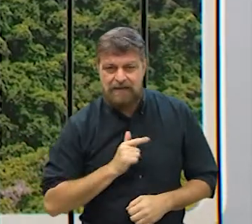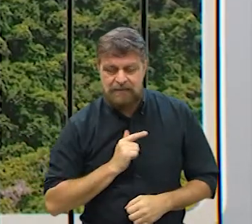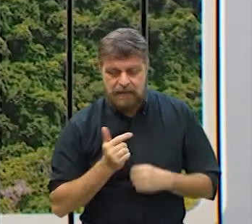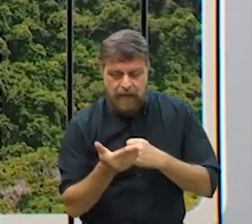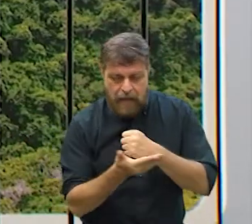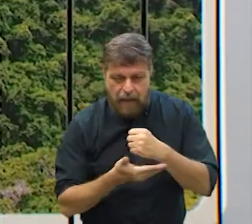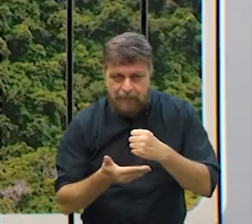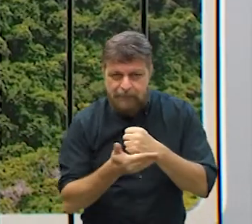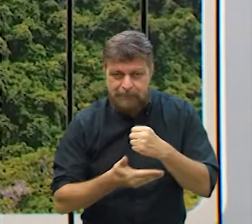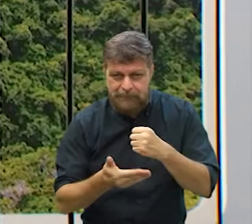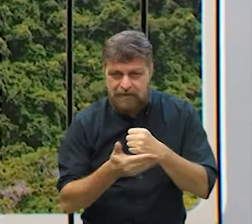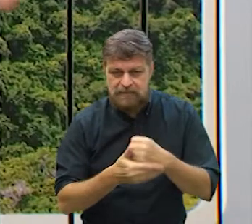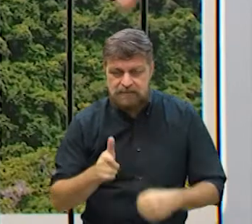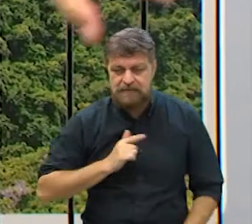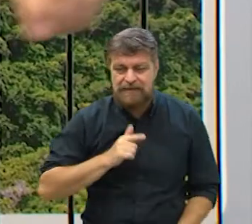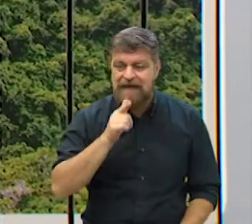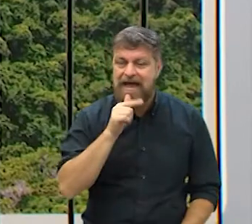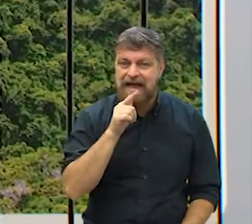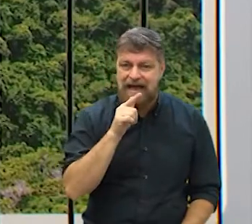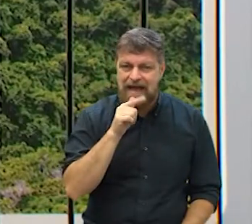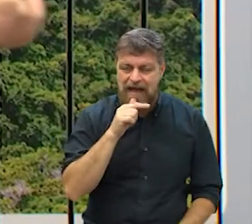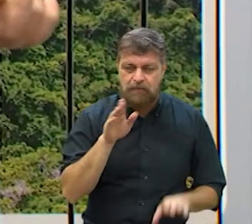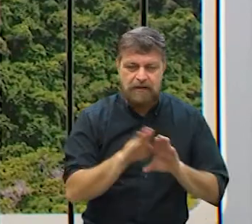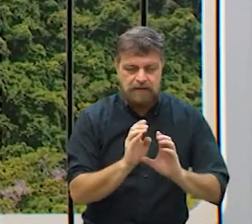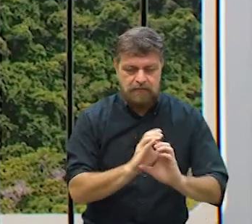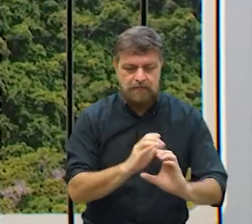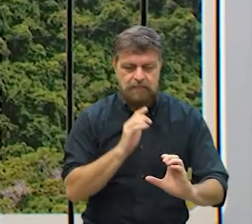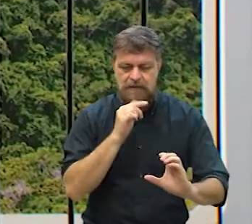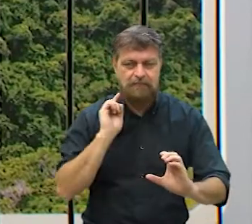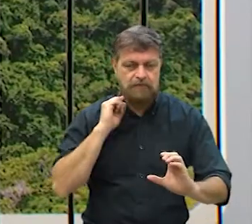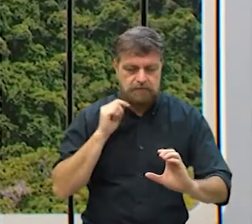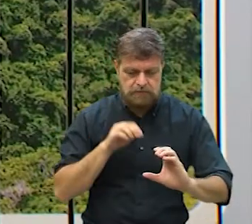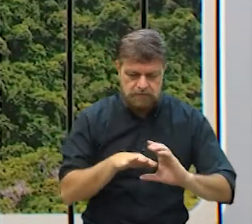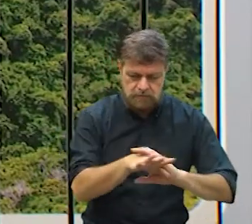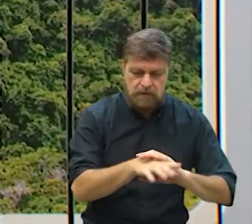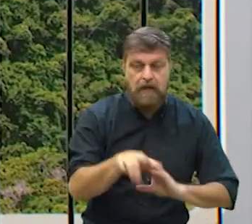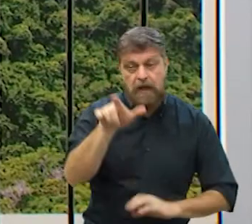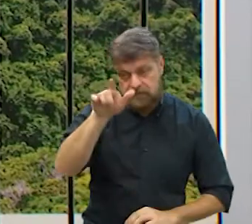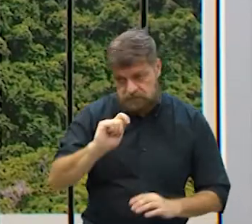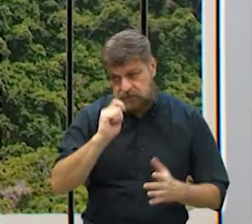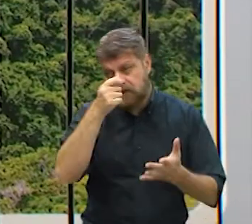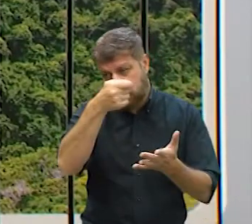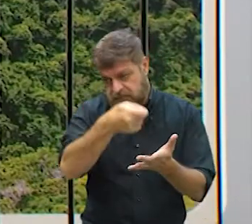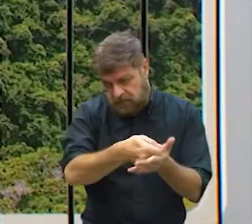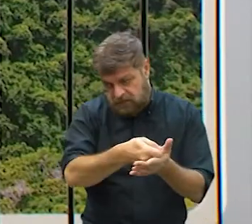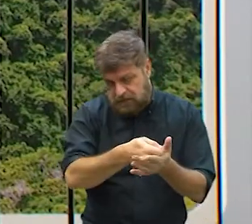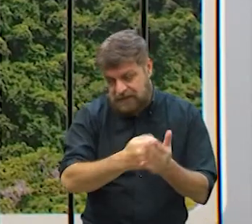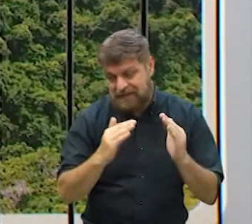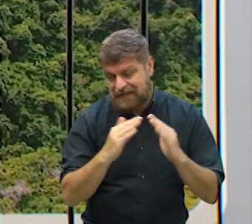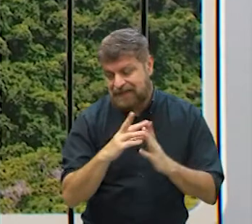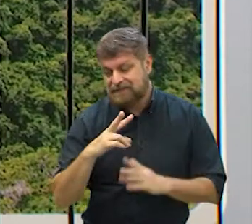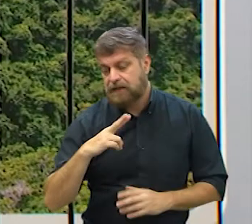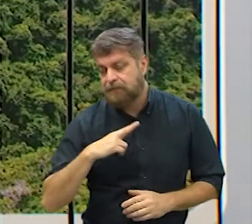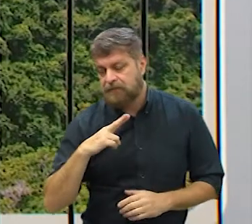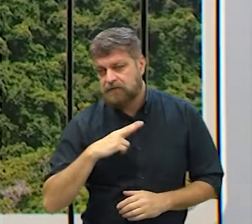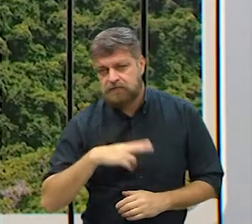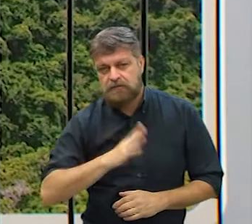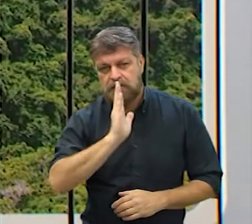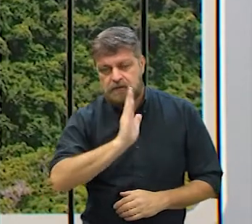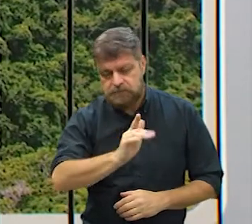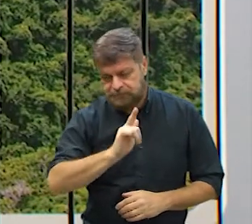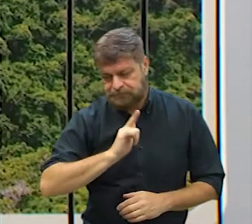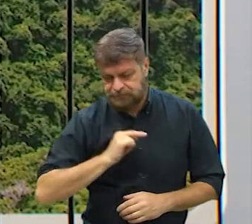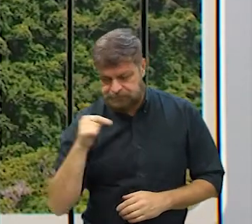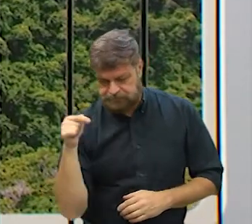pelo menos, passe na frente a água e o esgoto. A pessoa, lógico, vai ter que pagar para a instalação na casa dela, mas já